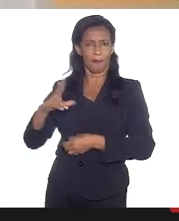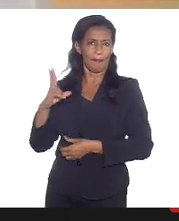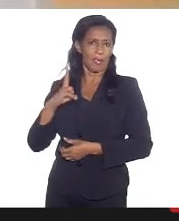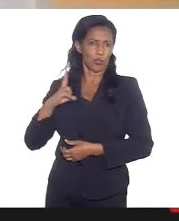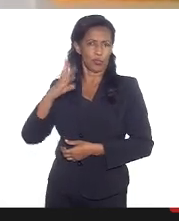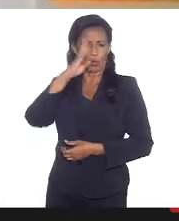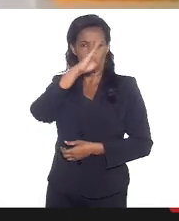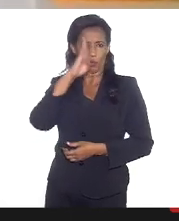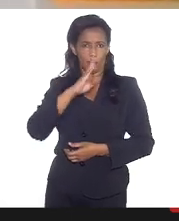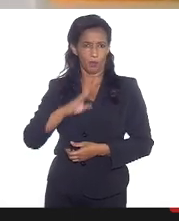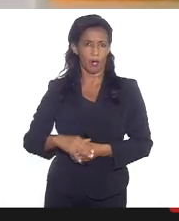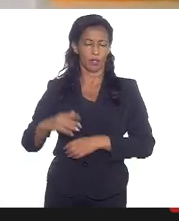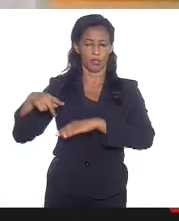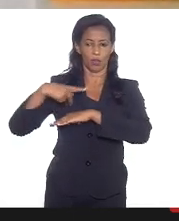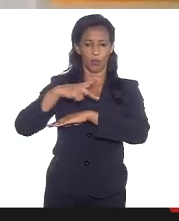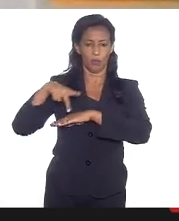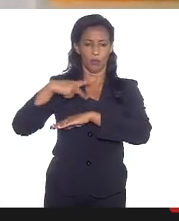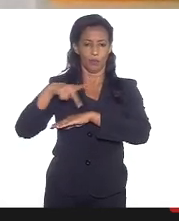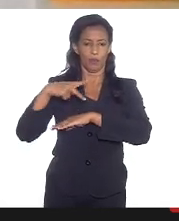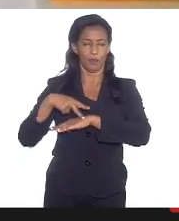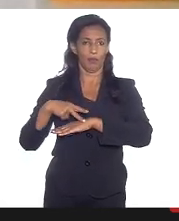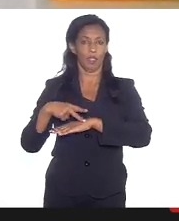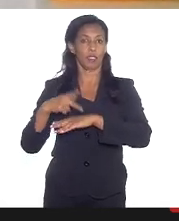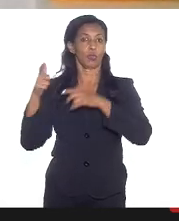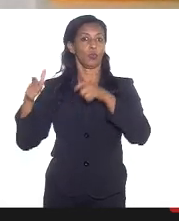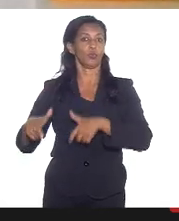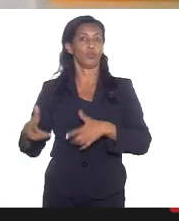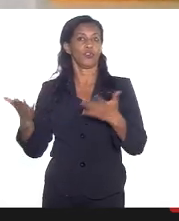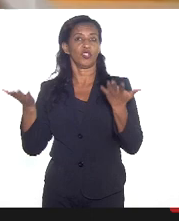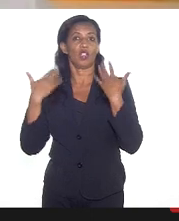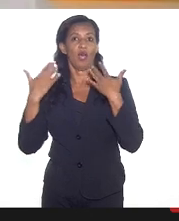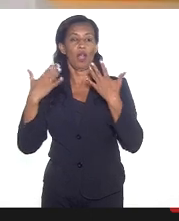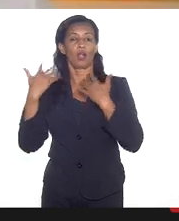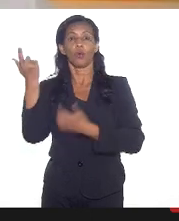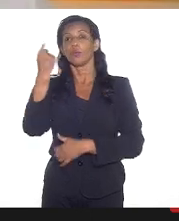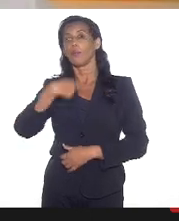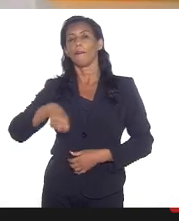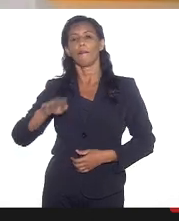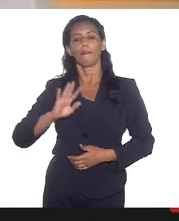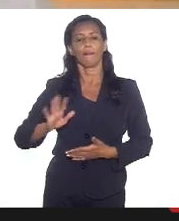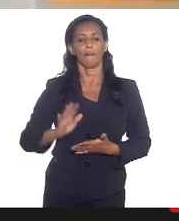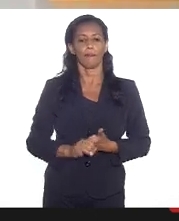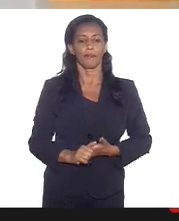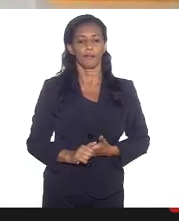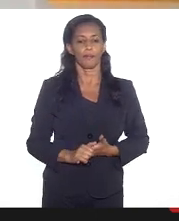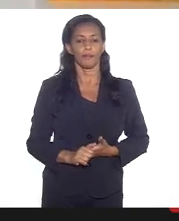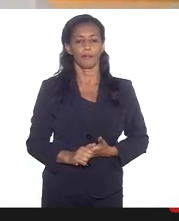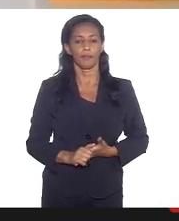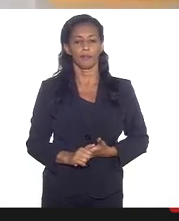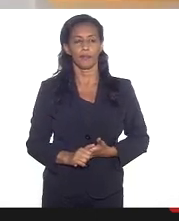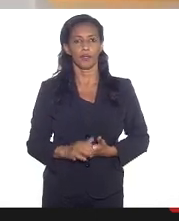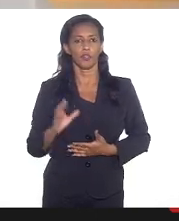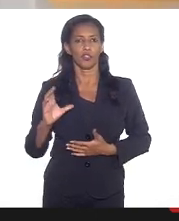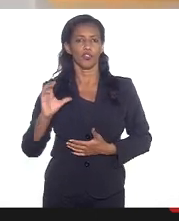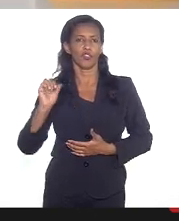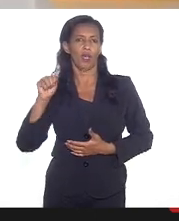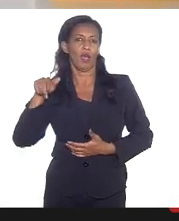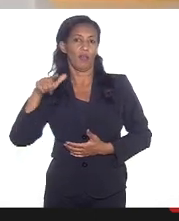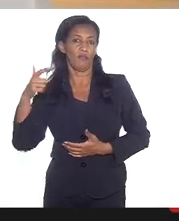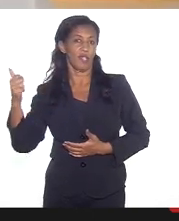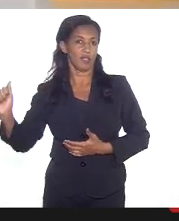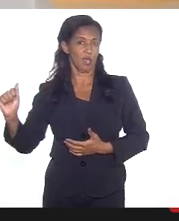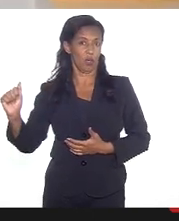no Brasil, num país onde faz calor, não tem necessidade de calefação nos